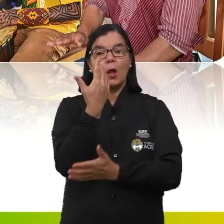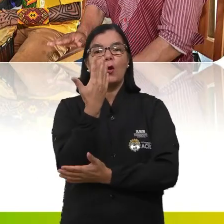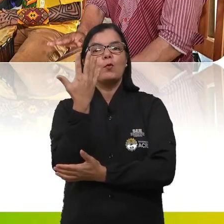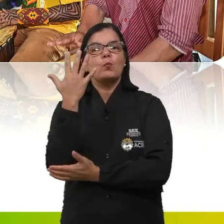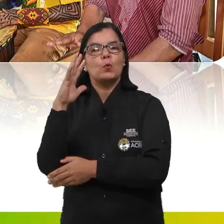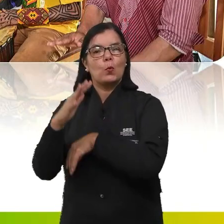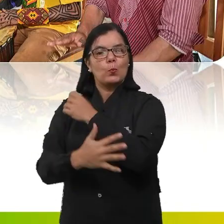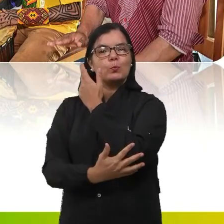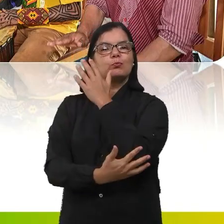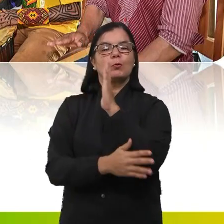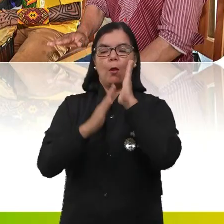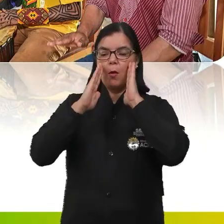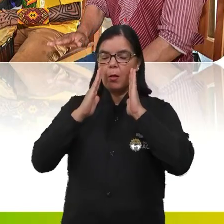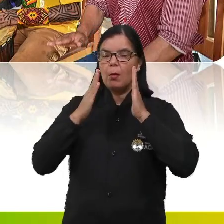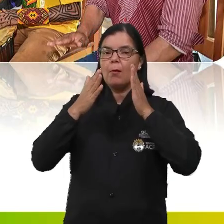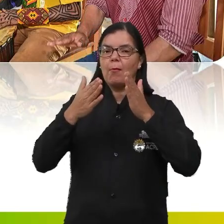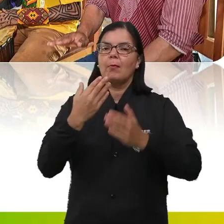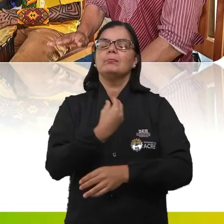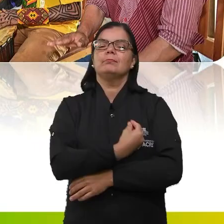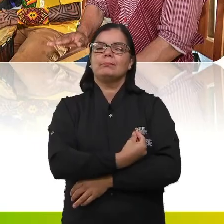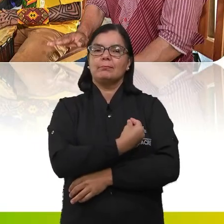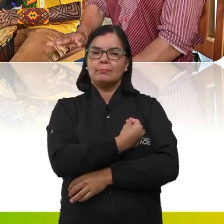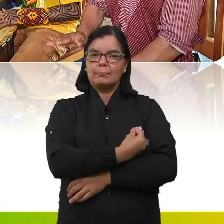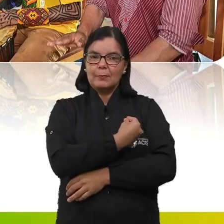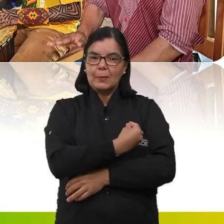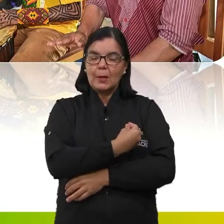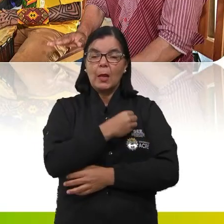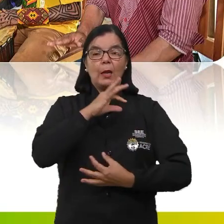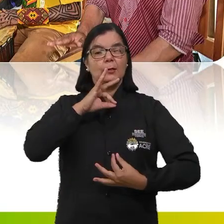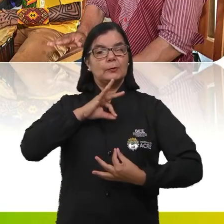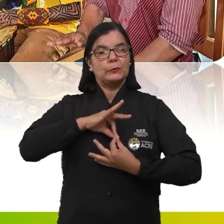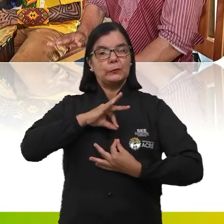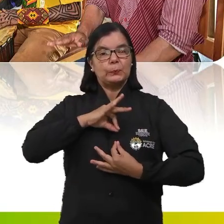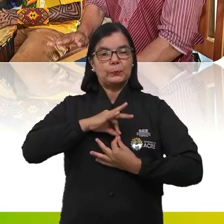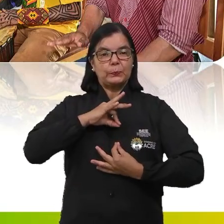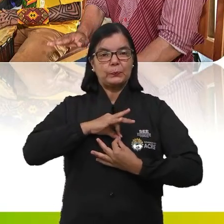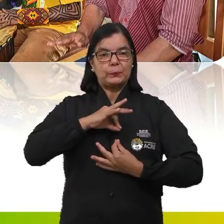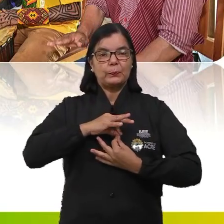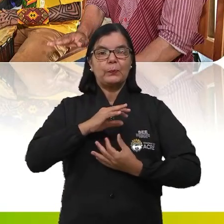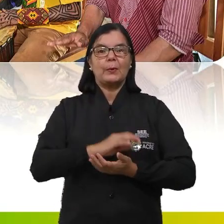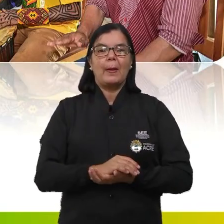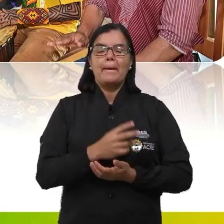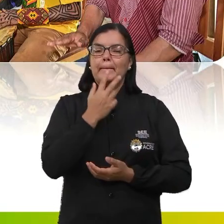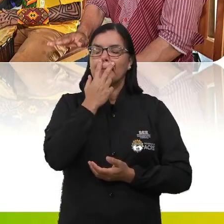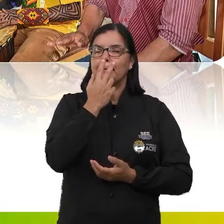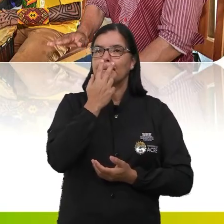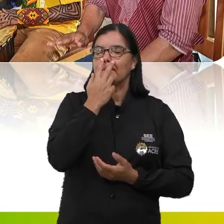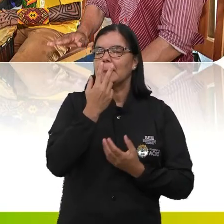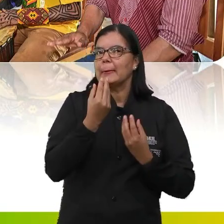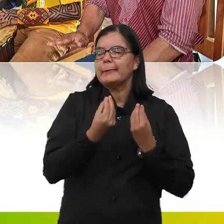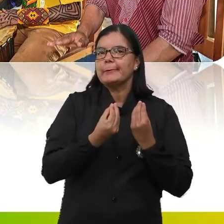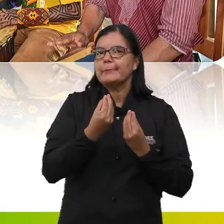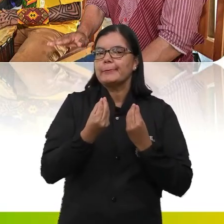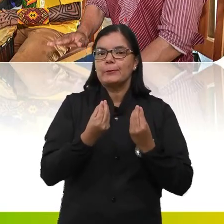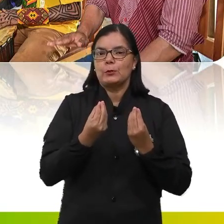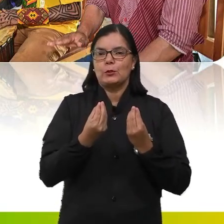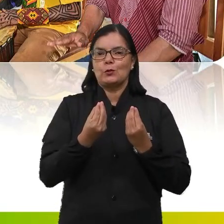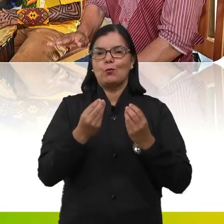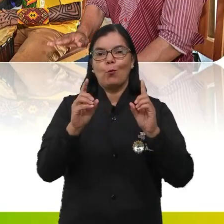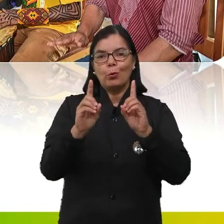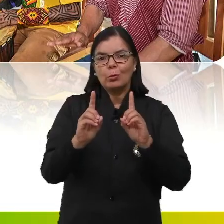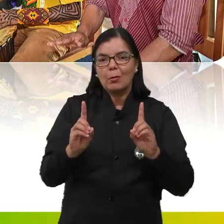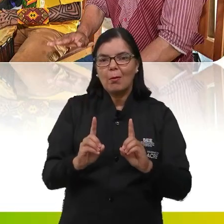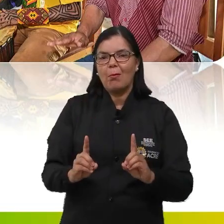é central para a sua existência e a espiritualidade. É como se ela fosse um